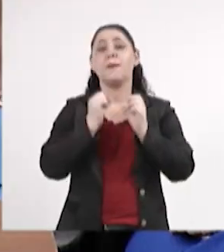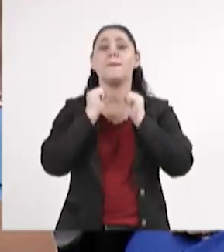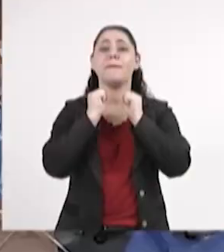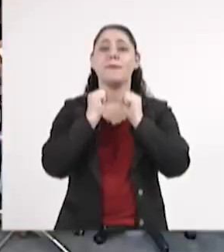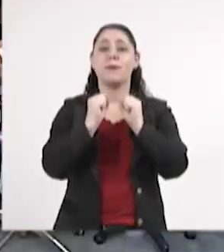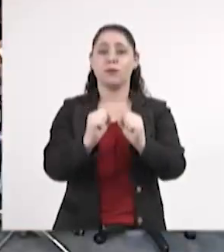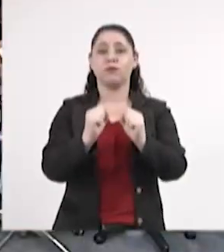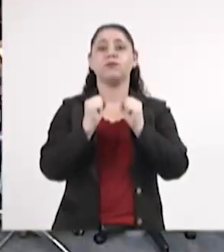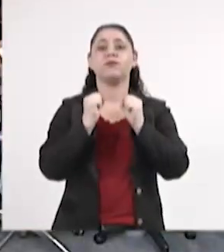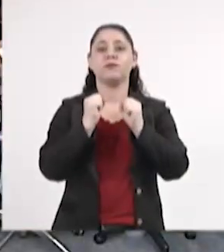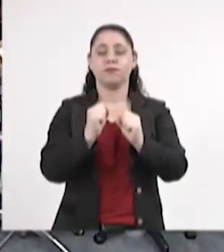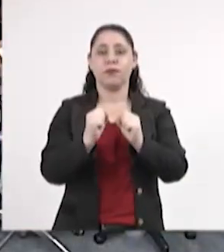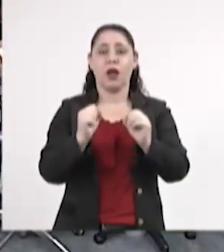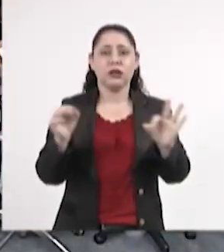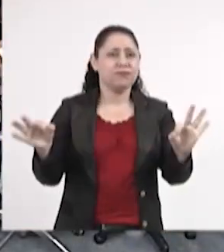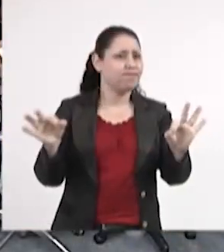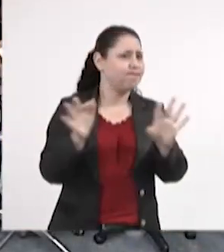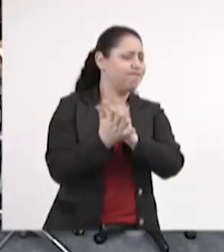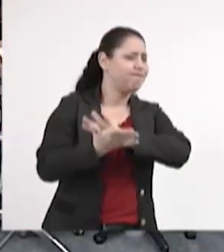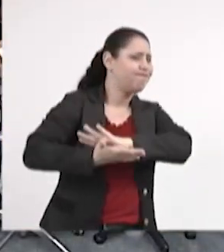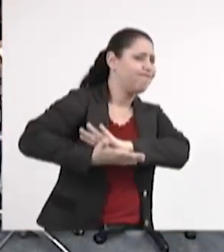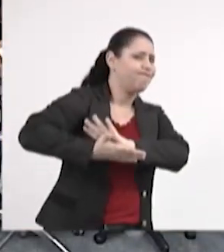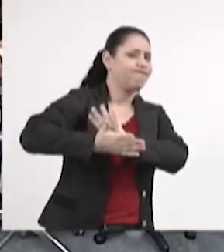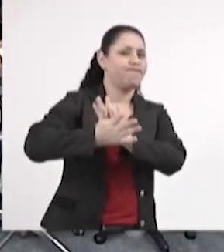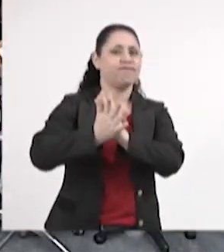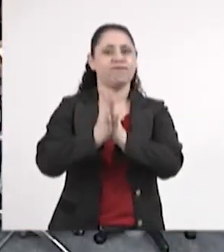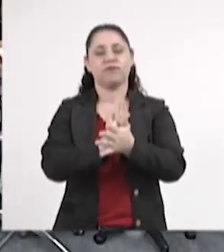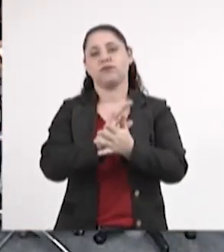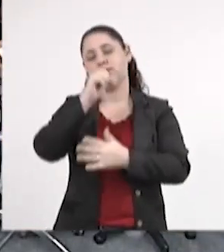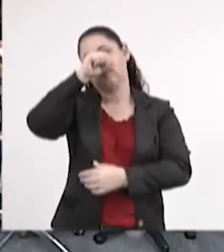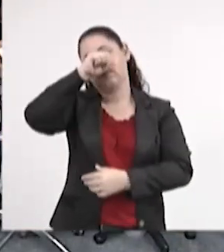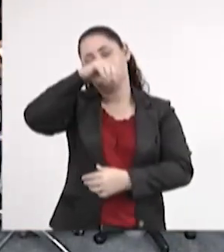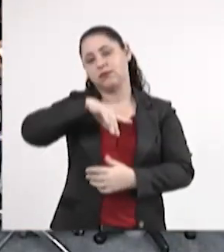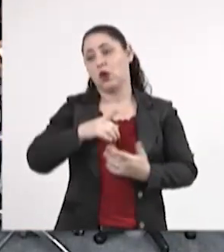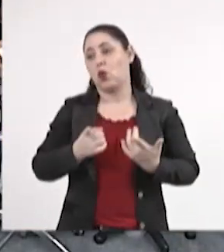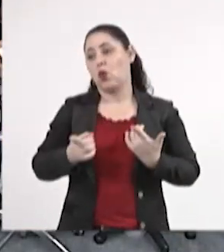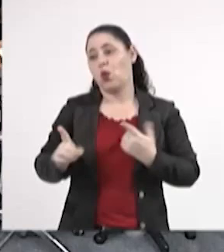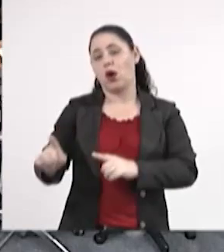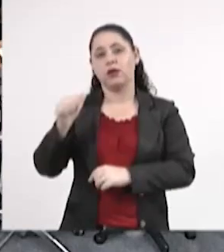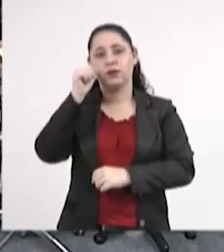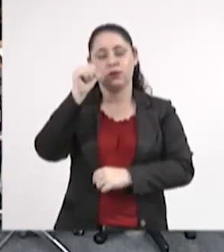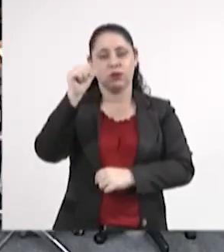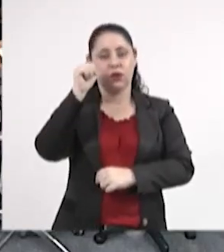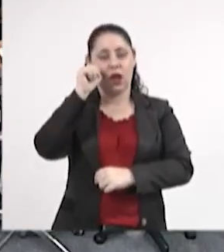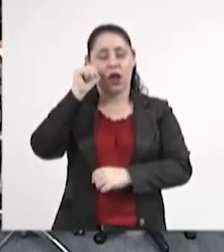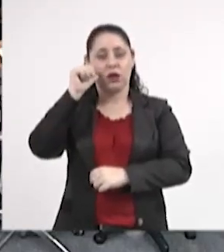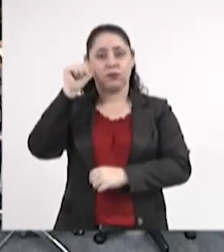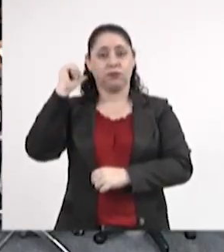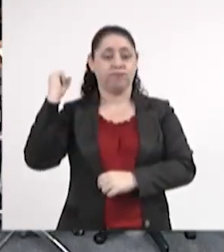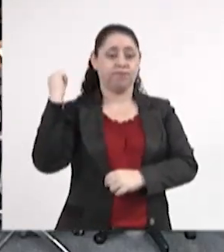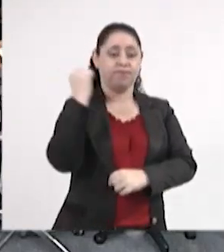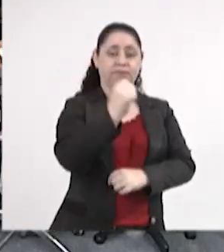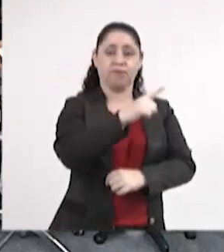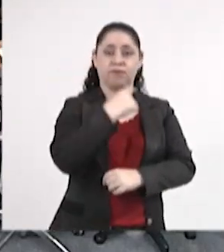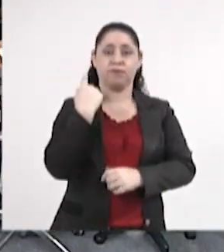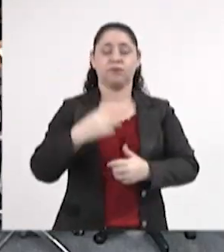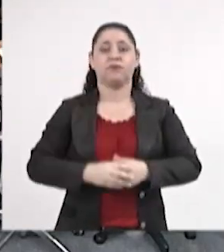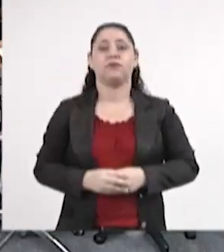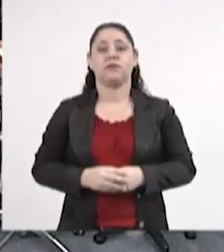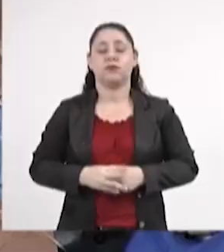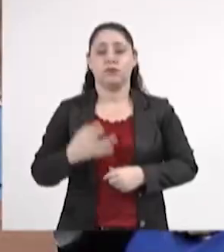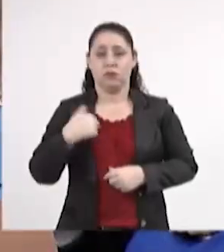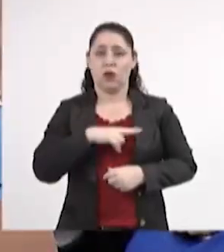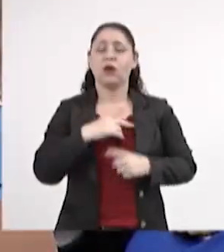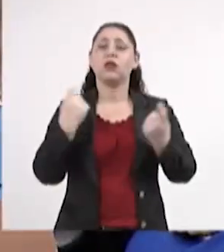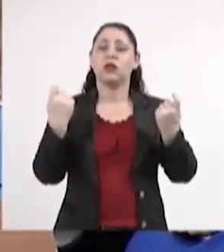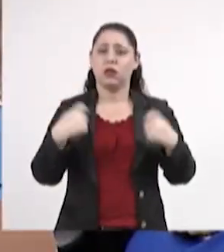que é possível erradicar, acabar com a violência contra as mulheres, o feminicídio, e